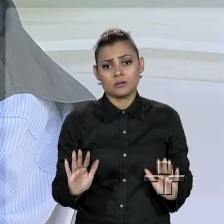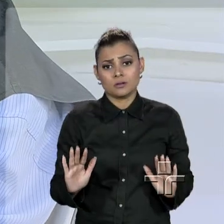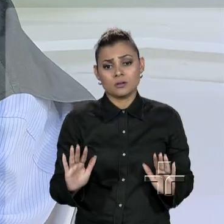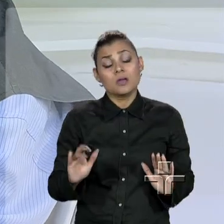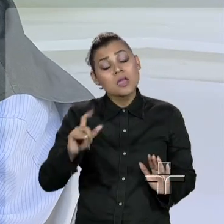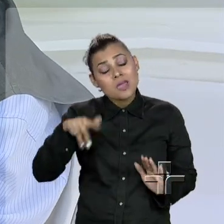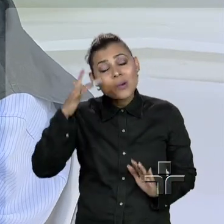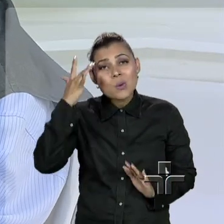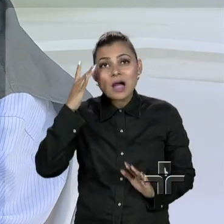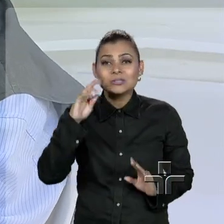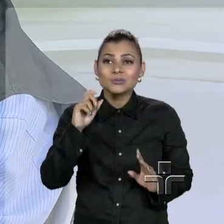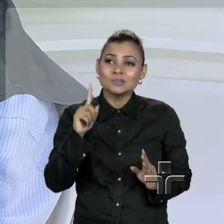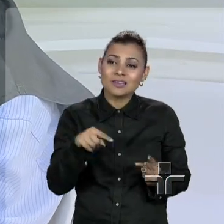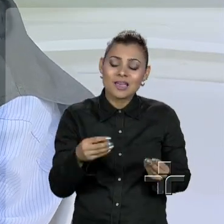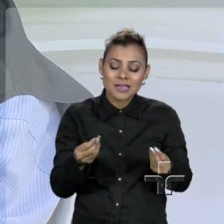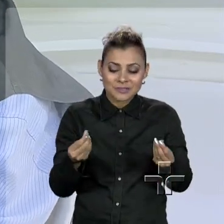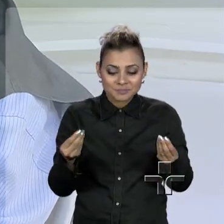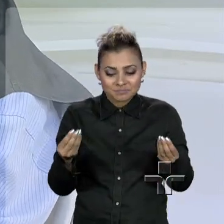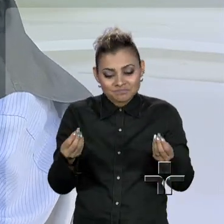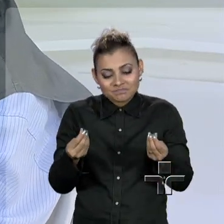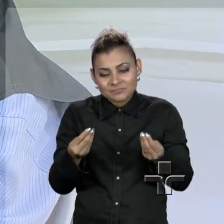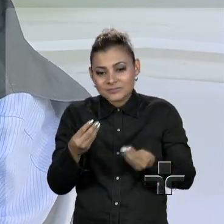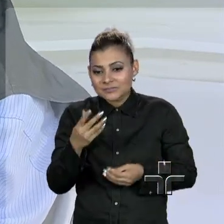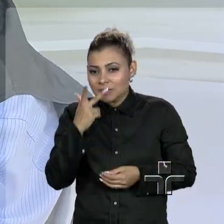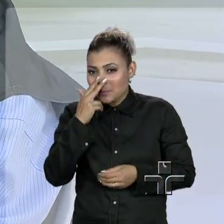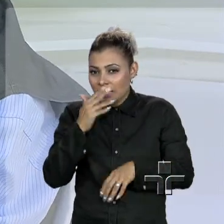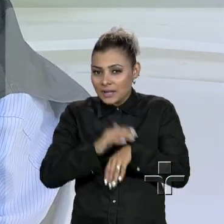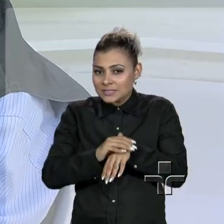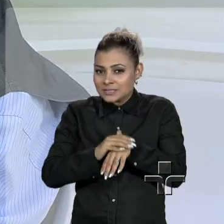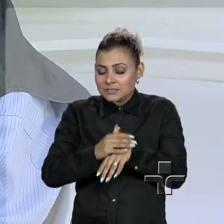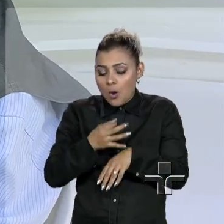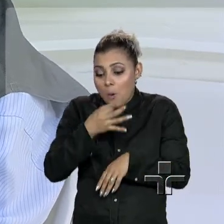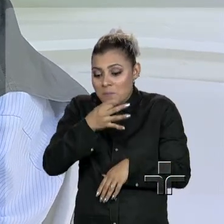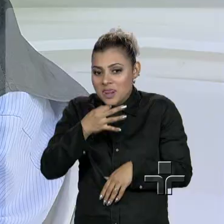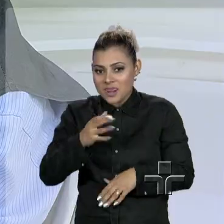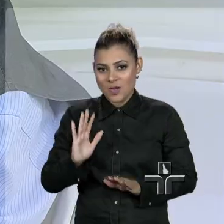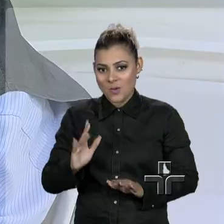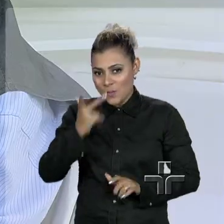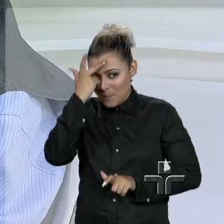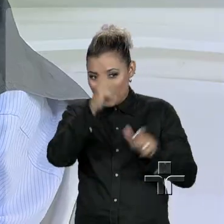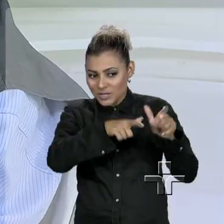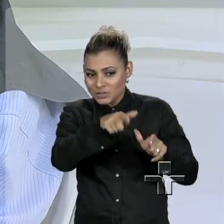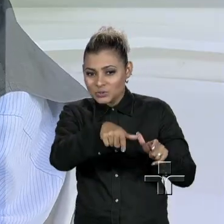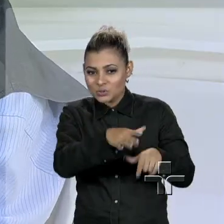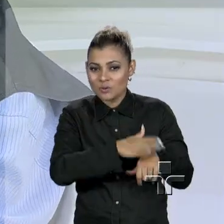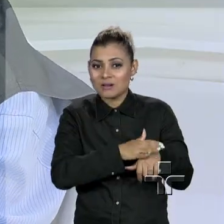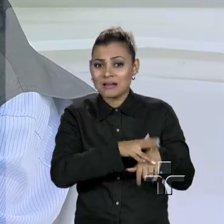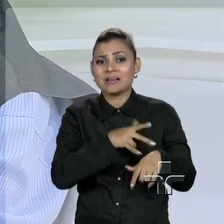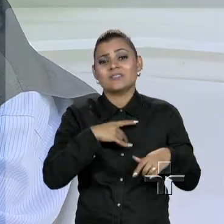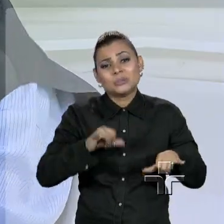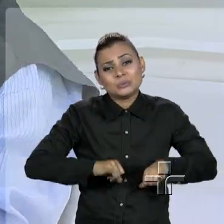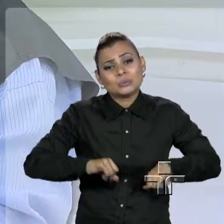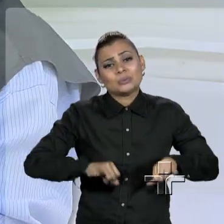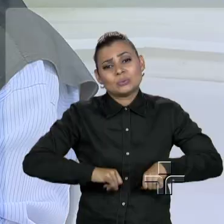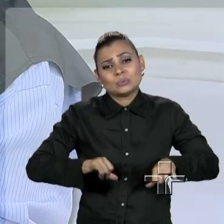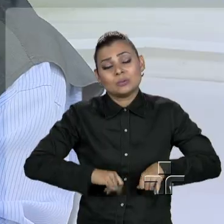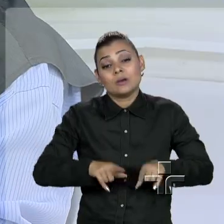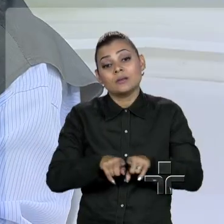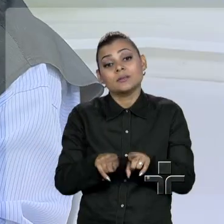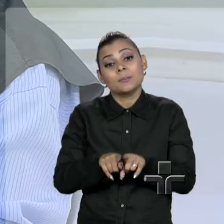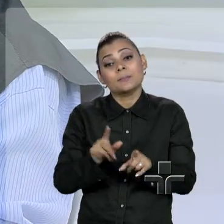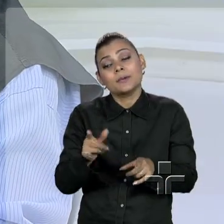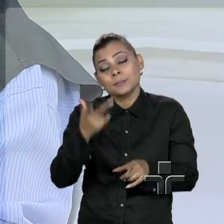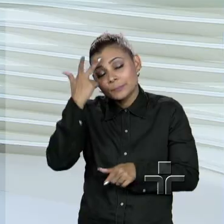uma proposição, do ponto de vista pessoal de quem vai sofrer, ou de quem vai ser o paciente